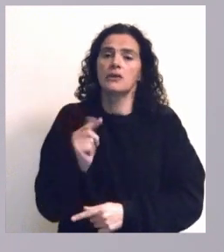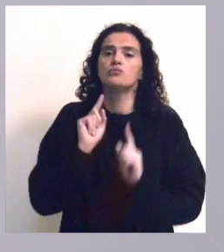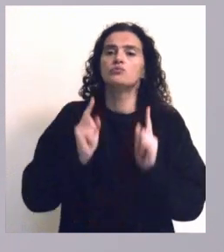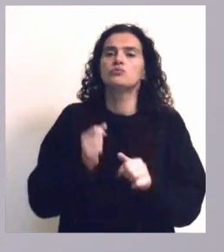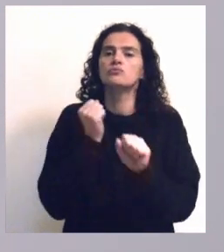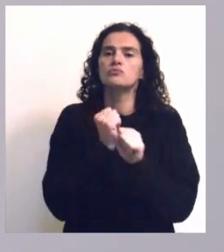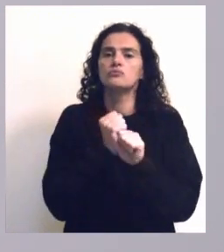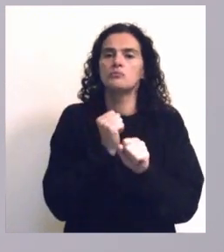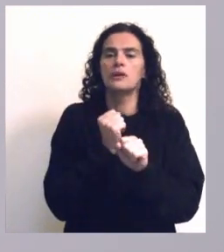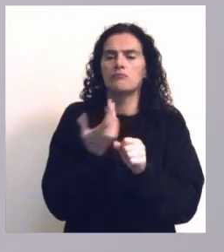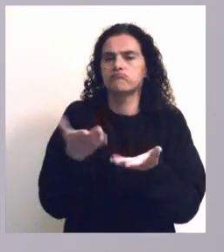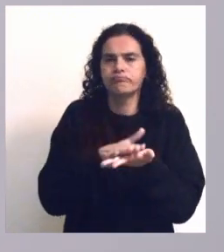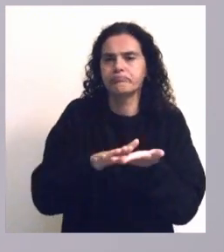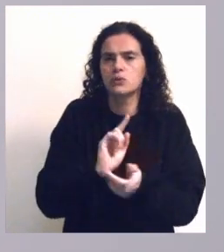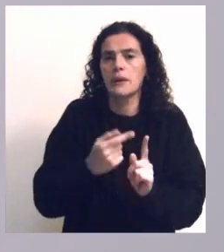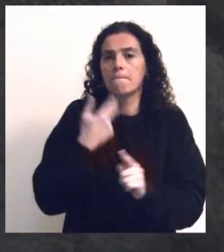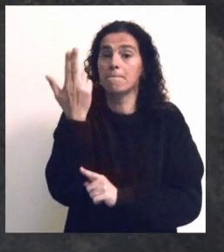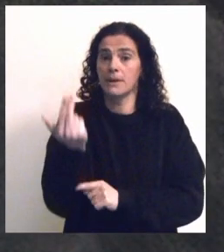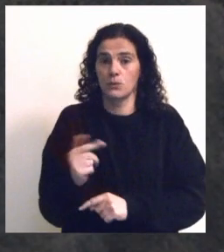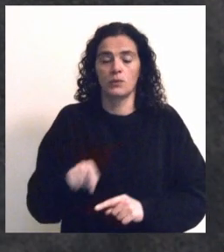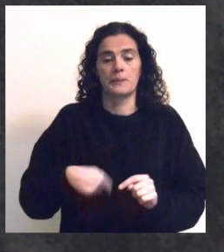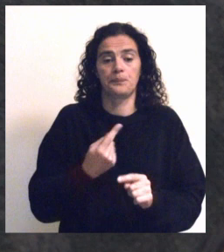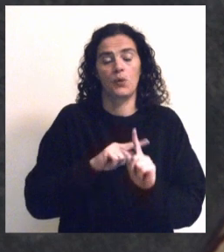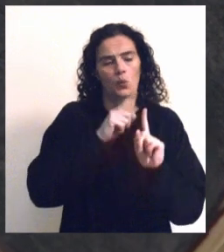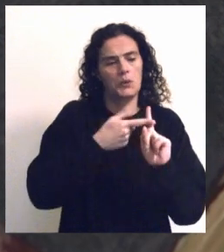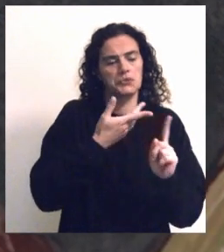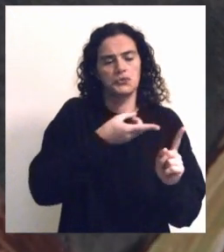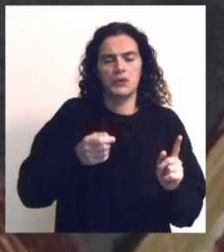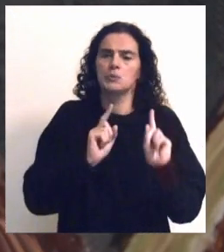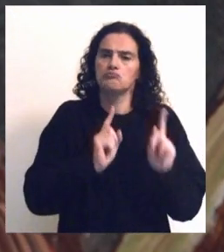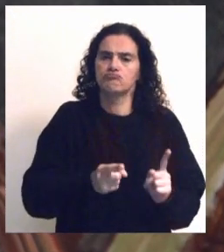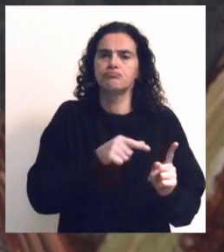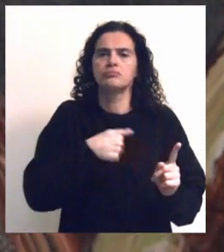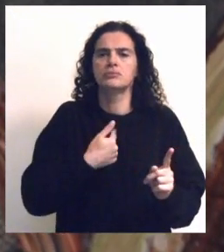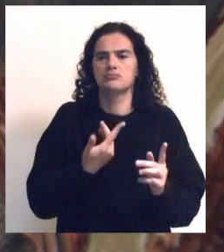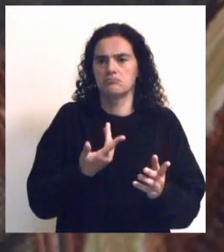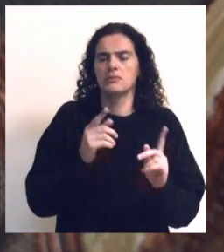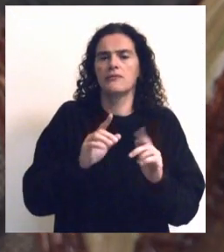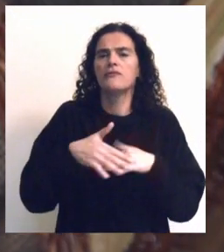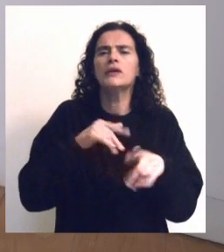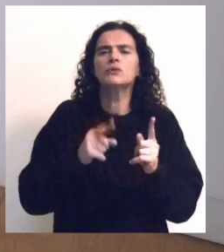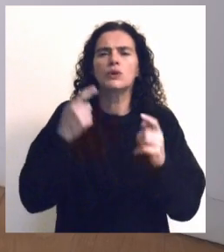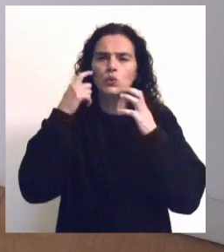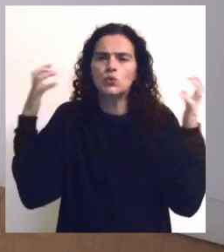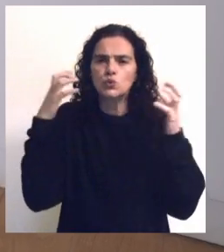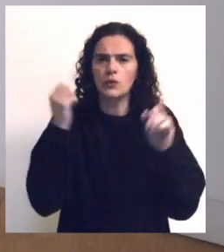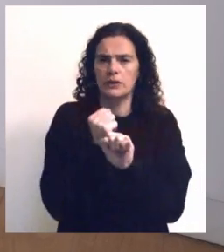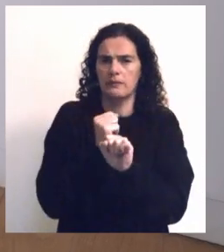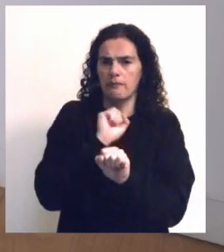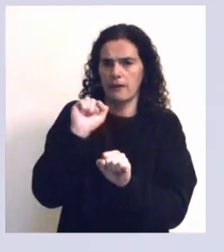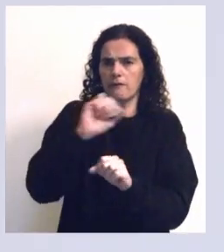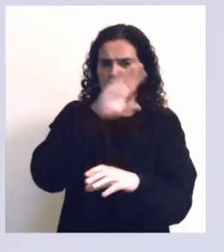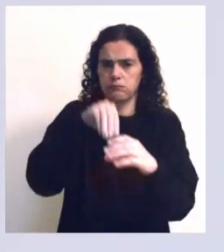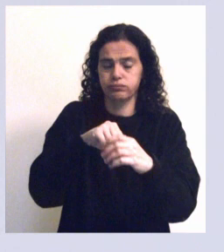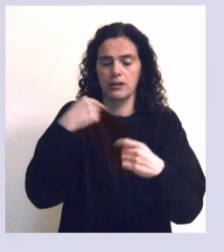e começou por trabalhar essencialmente em pintura. No início dos anos 90 começou por introduzir o som na